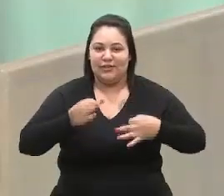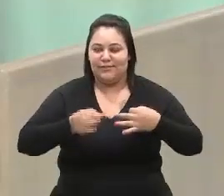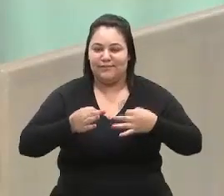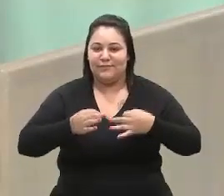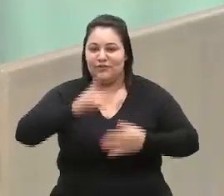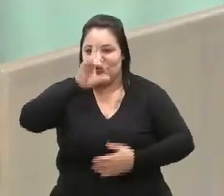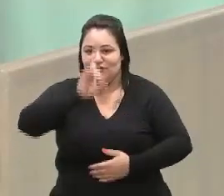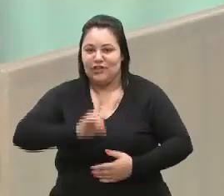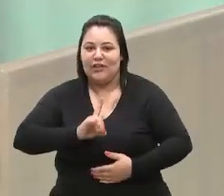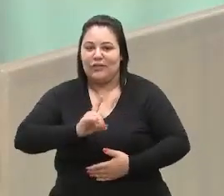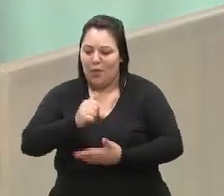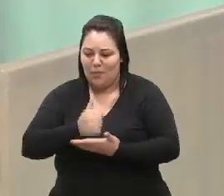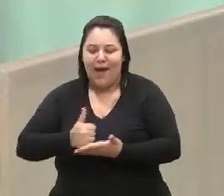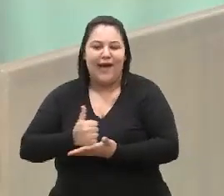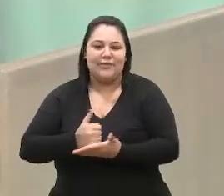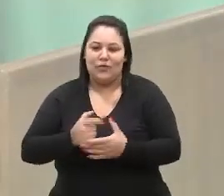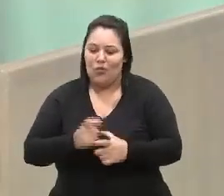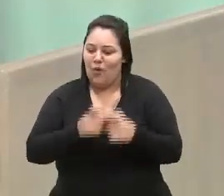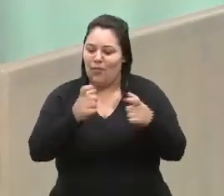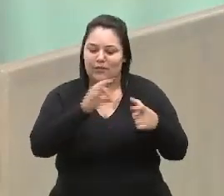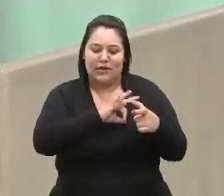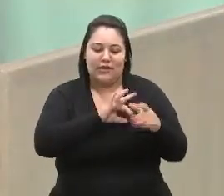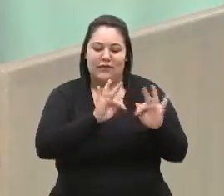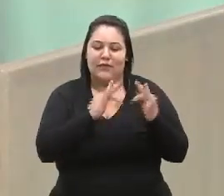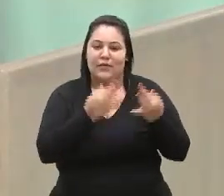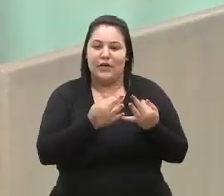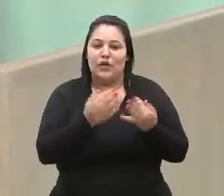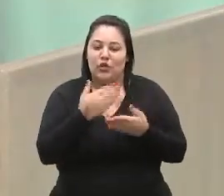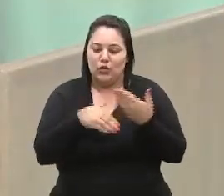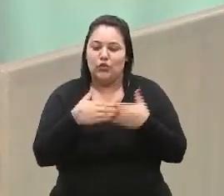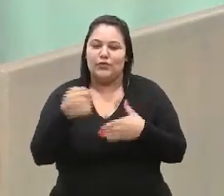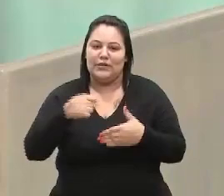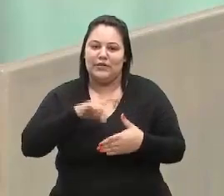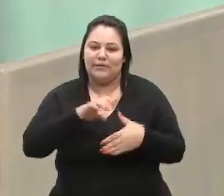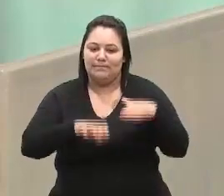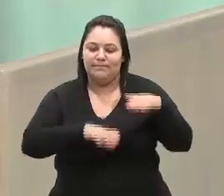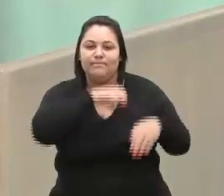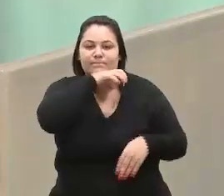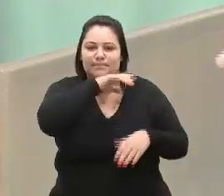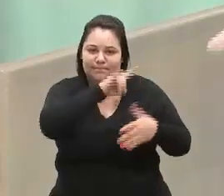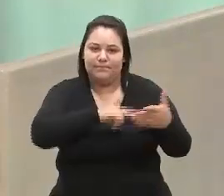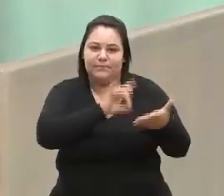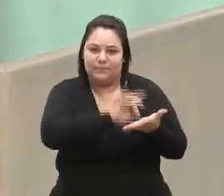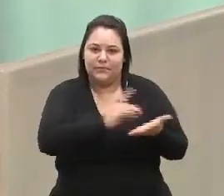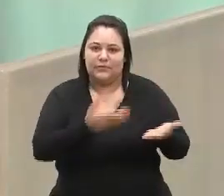de renda para as famílias, tudo isso com a regularização